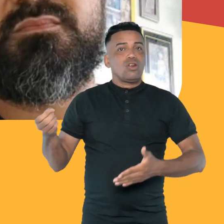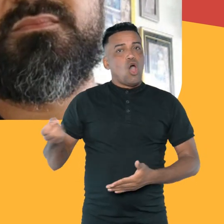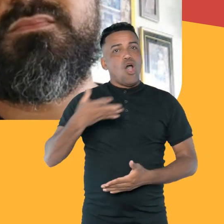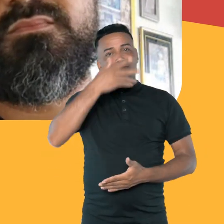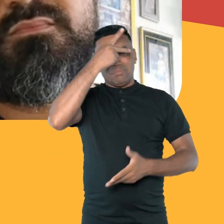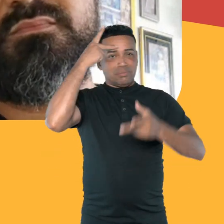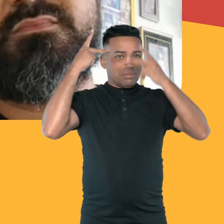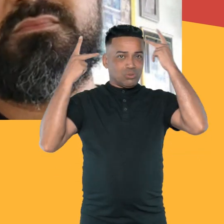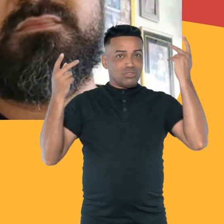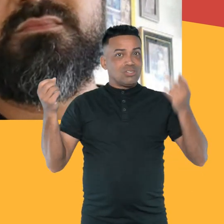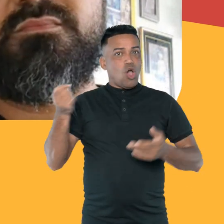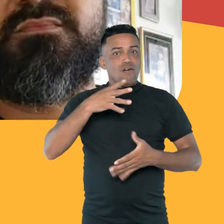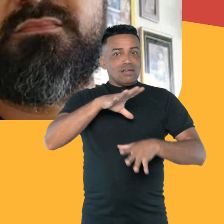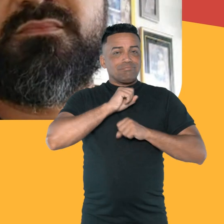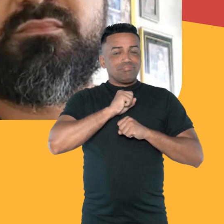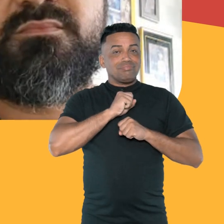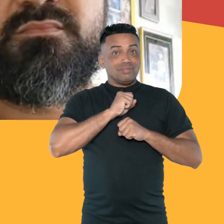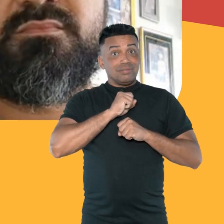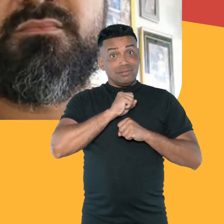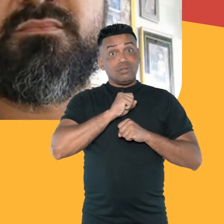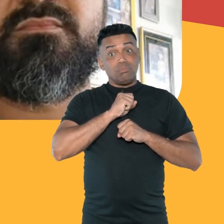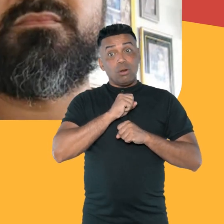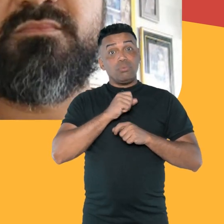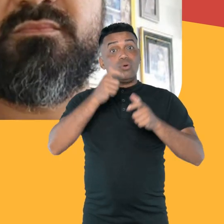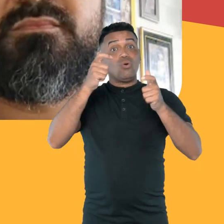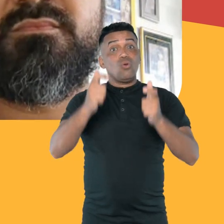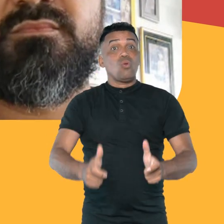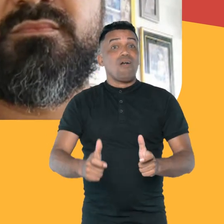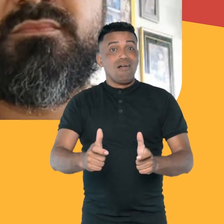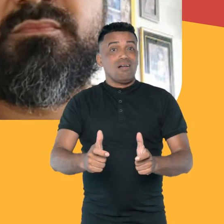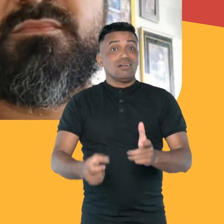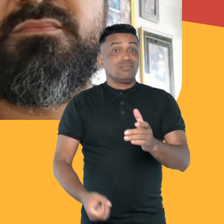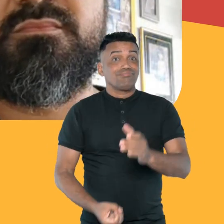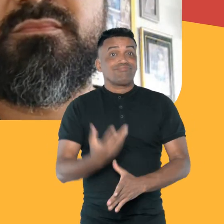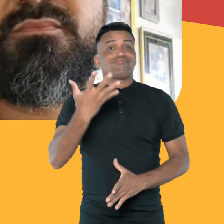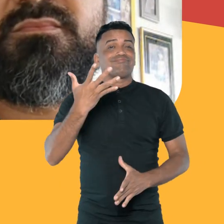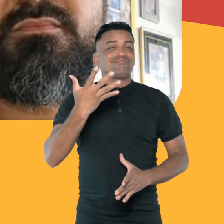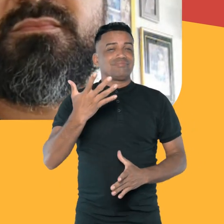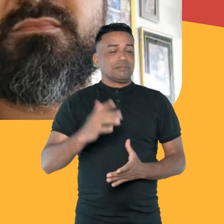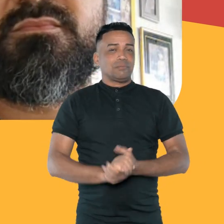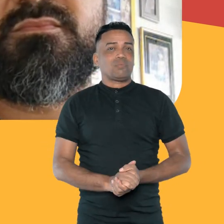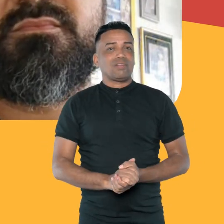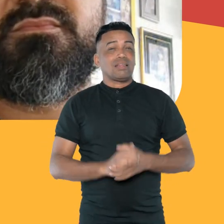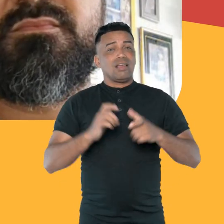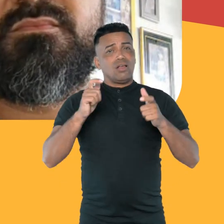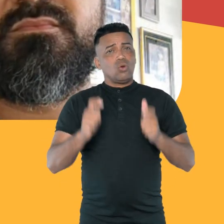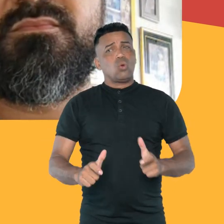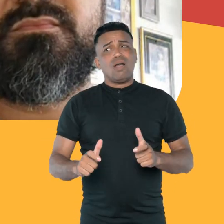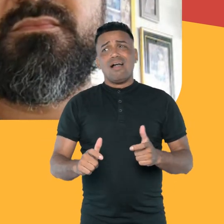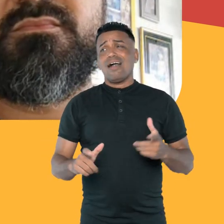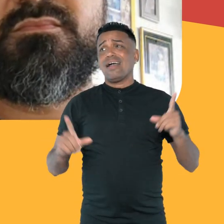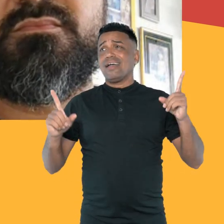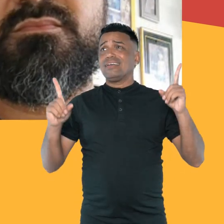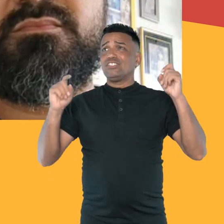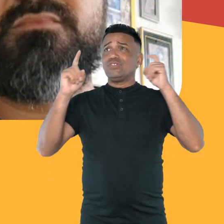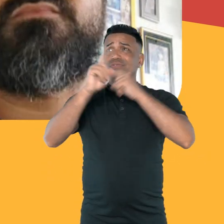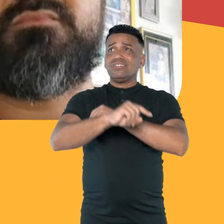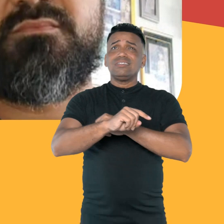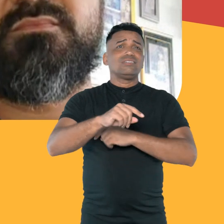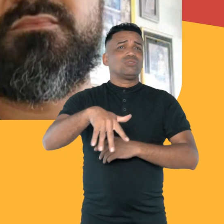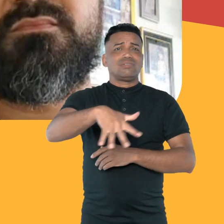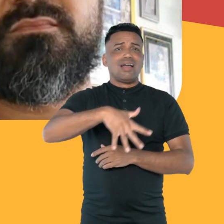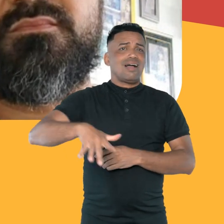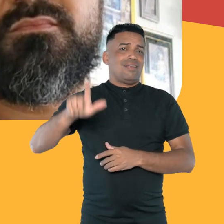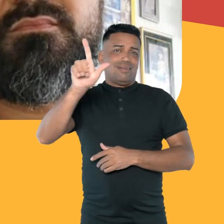é na origem, né? Ali nesse lugar que é tão caro para a literatura, que